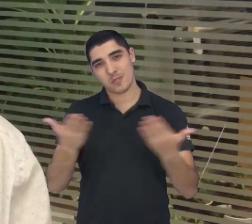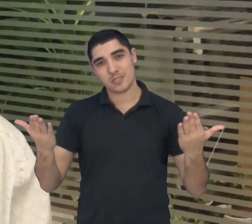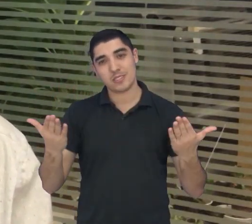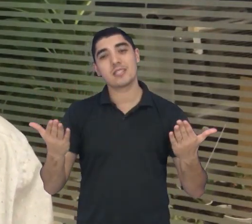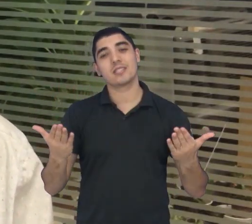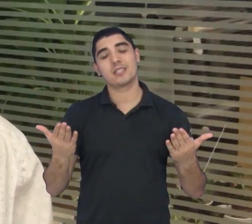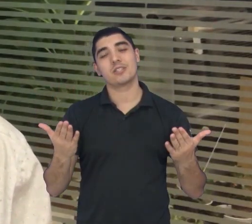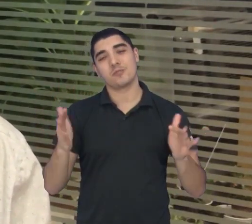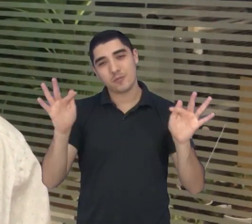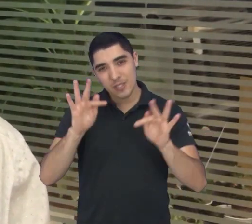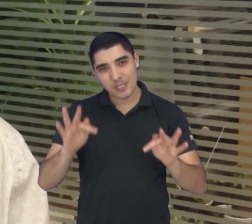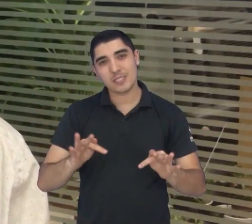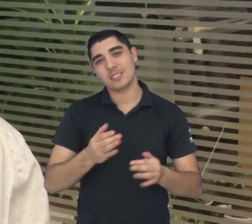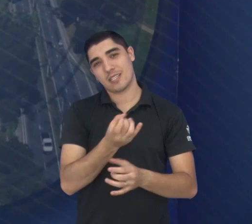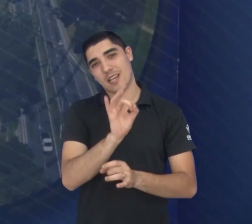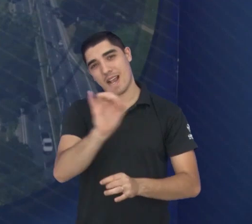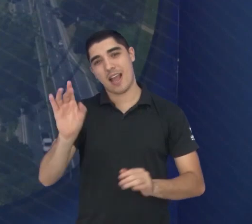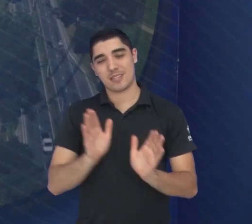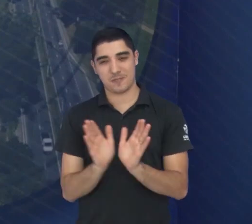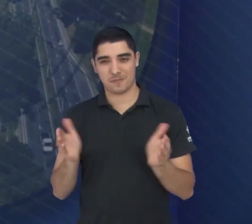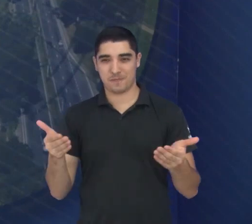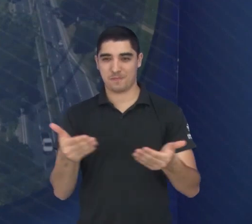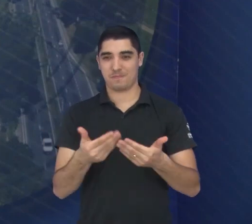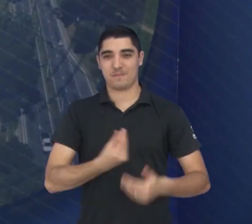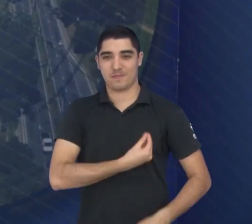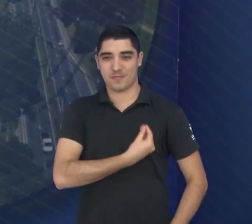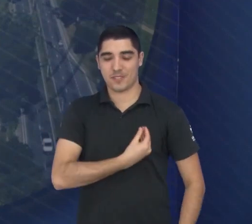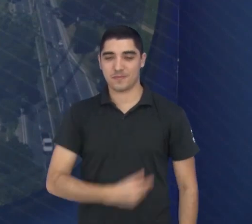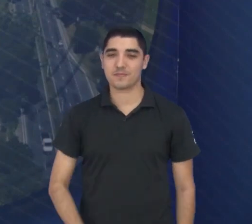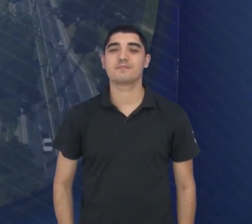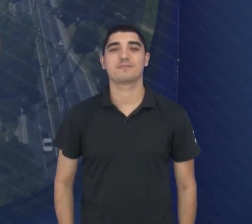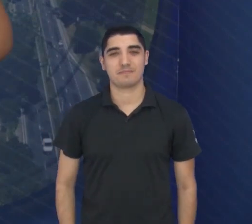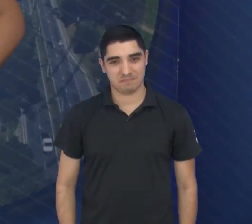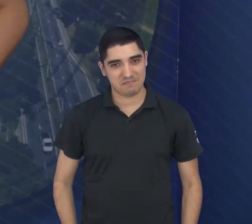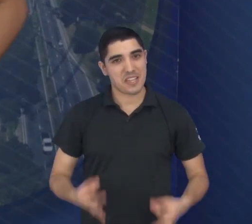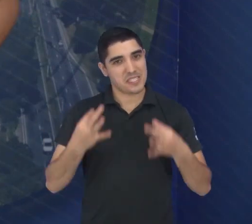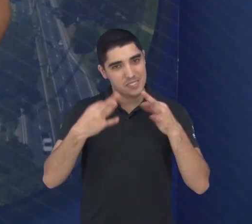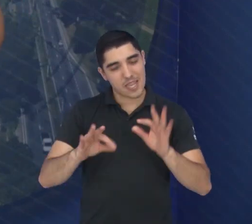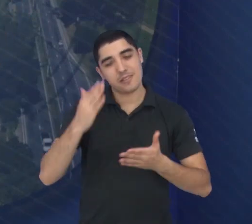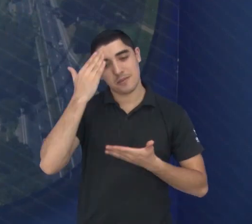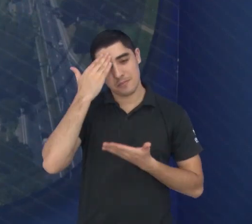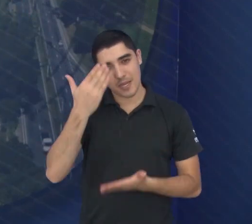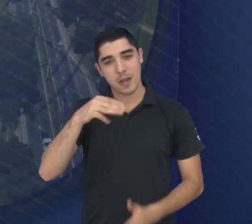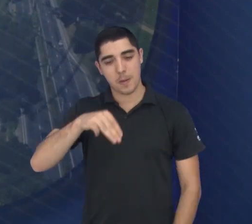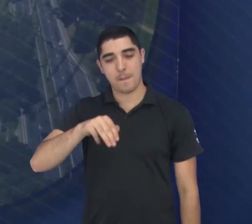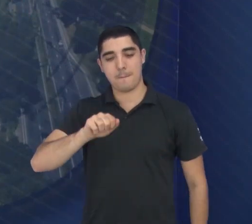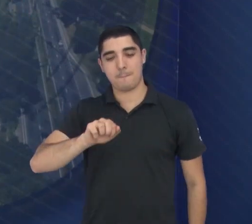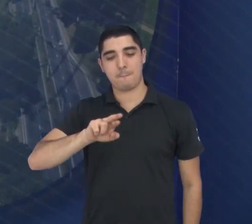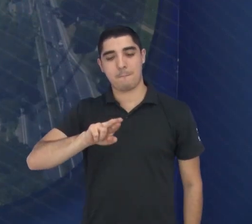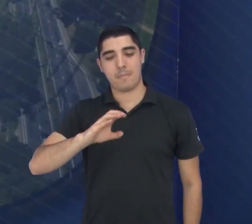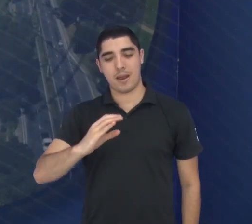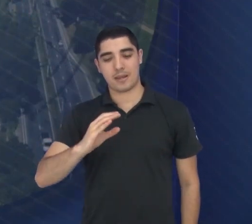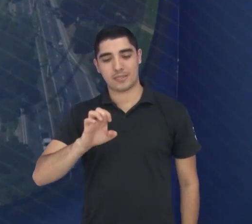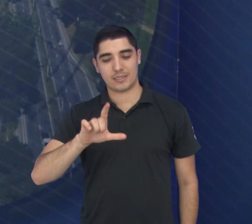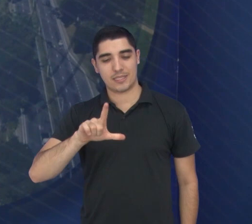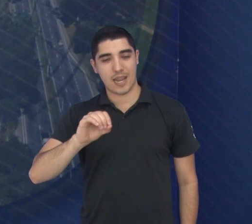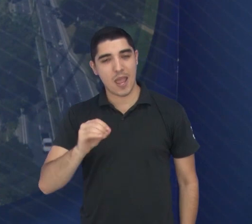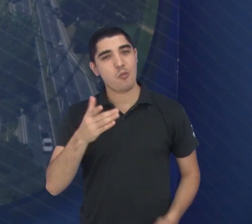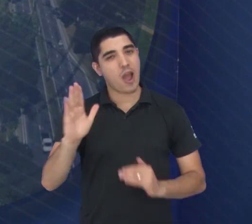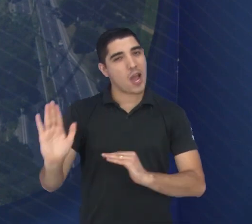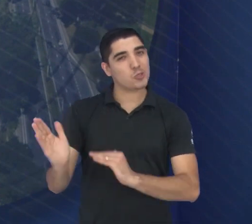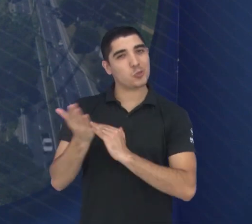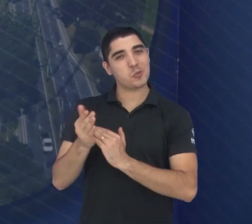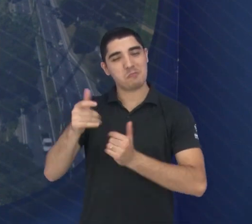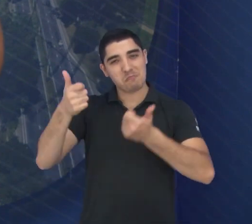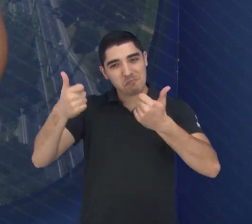muito felizes aí em seus condomínios. Tá certo aí, então. Obrigada, Marcelo, por ter contribuído aqui com a